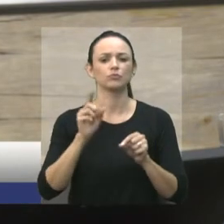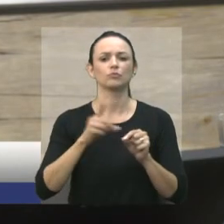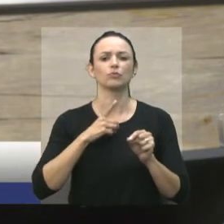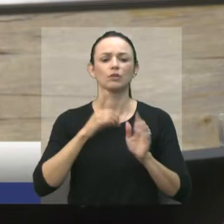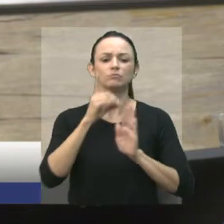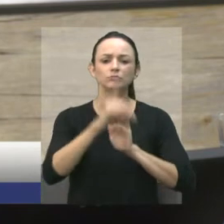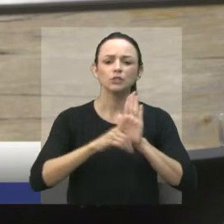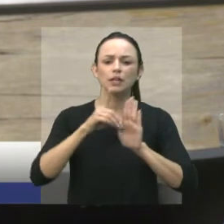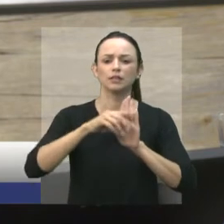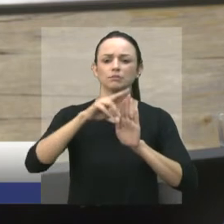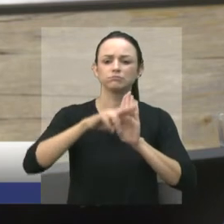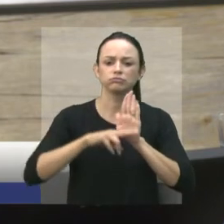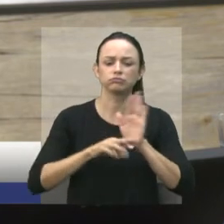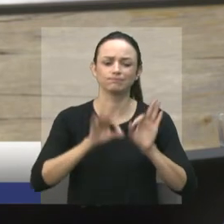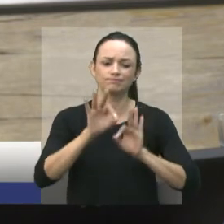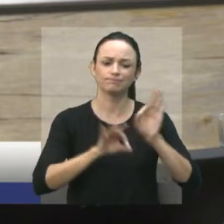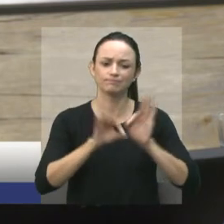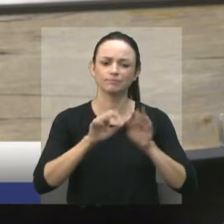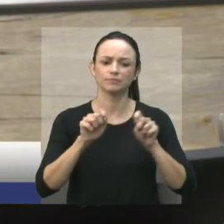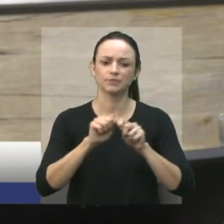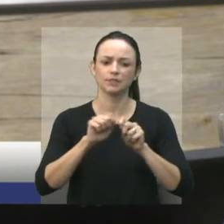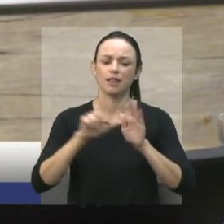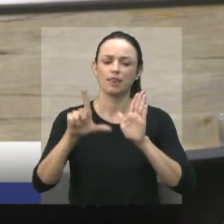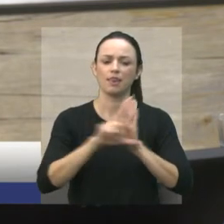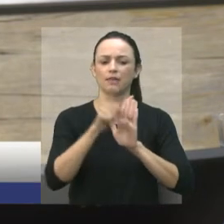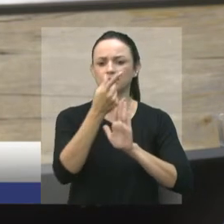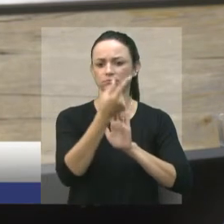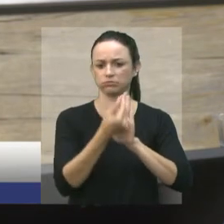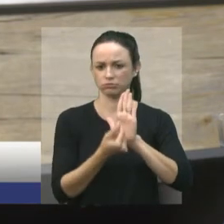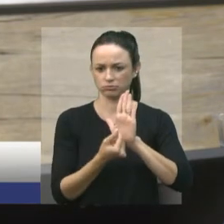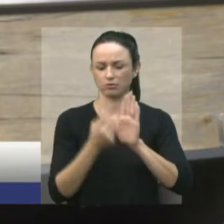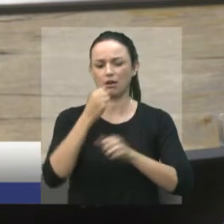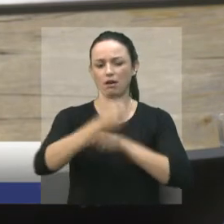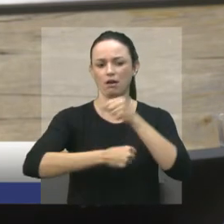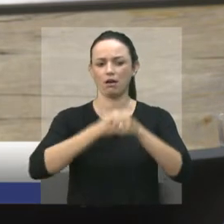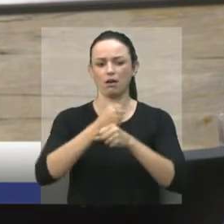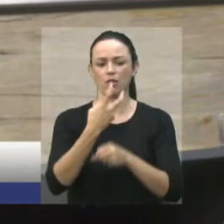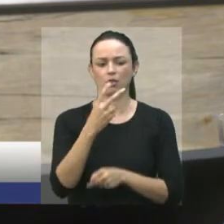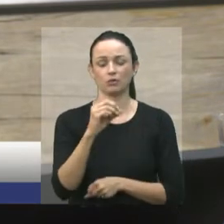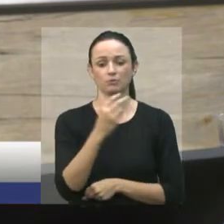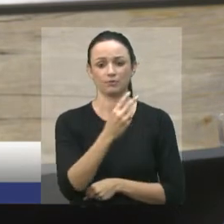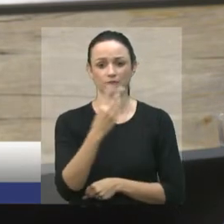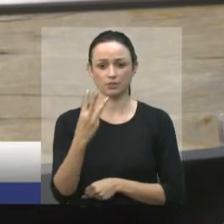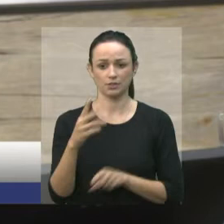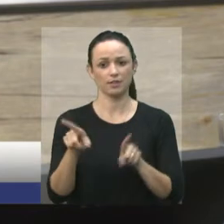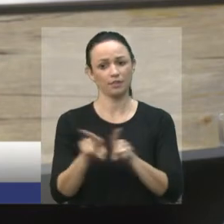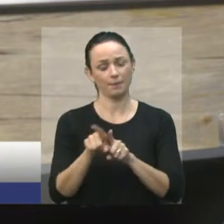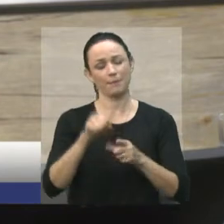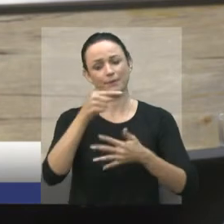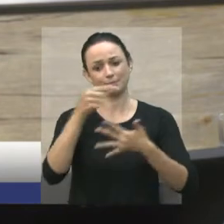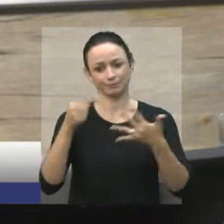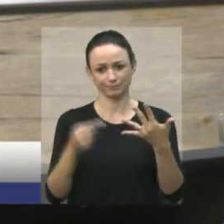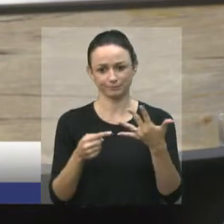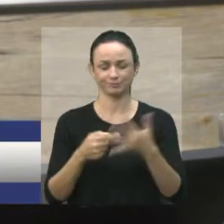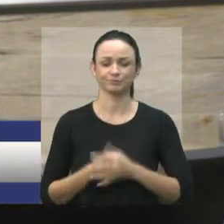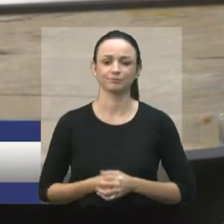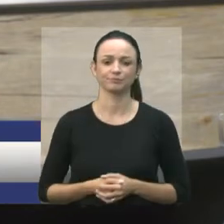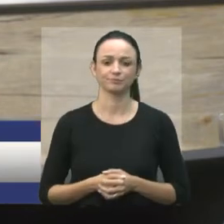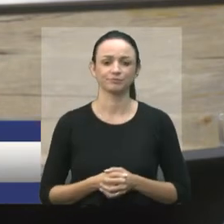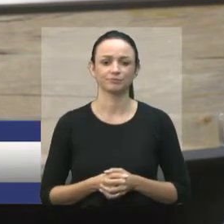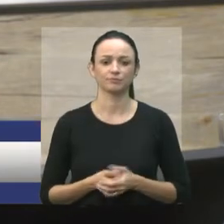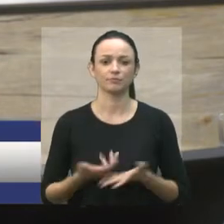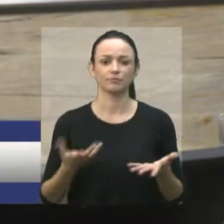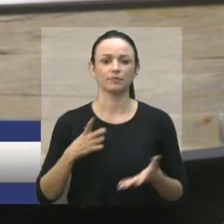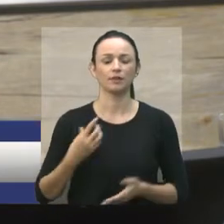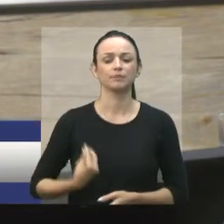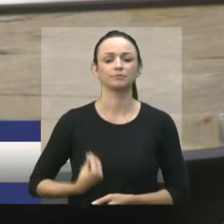para a elaboração e execução da Lei Orçamentária de 2023 e da outras providências. Quero aqui registrar